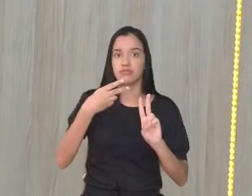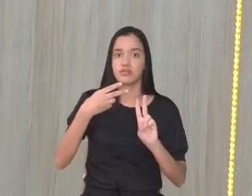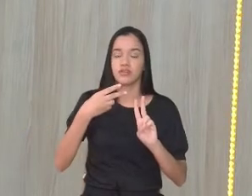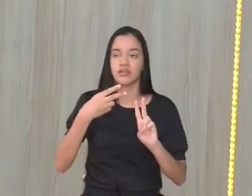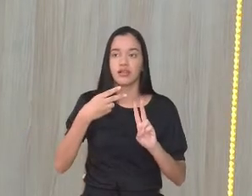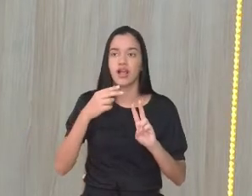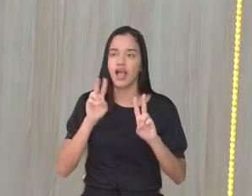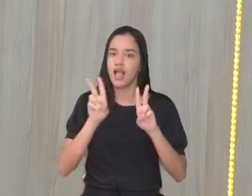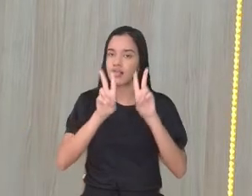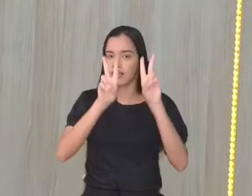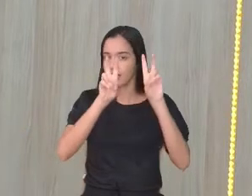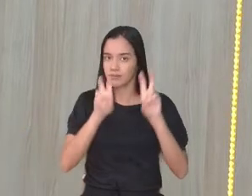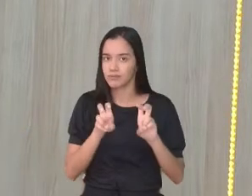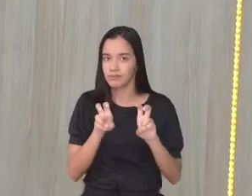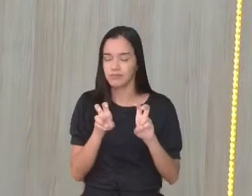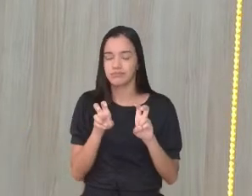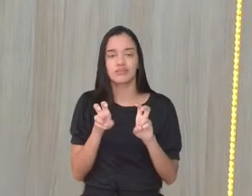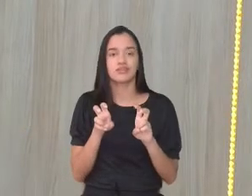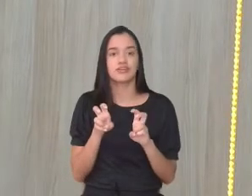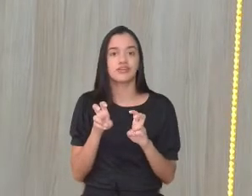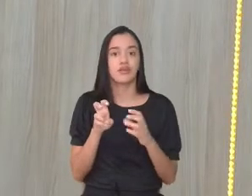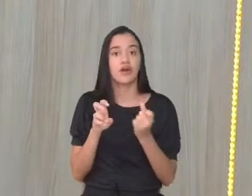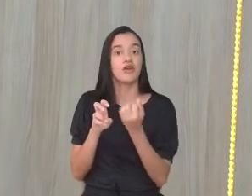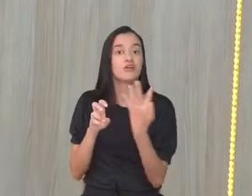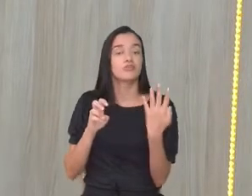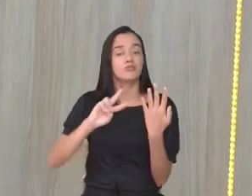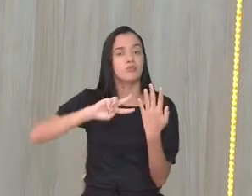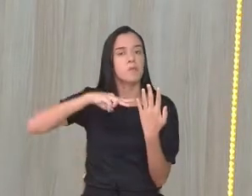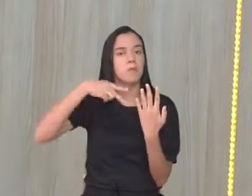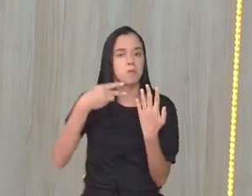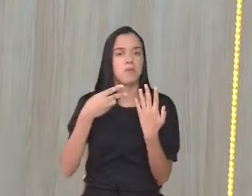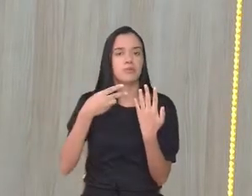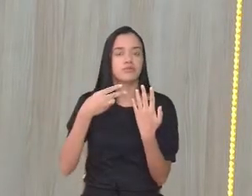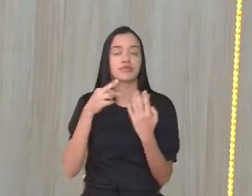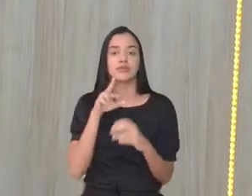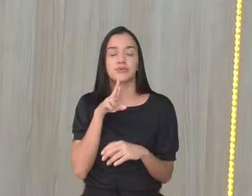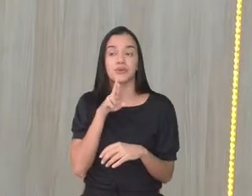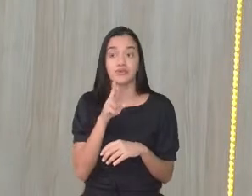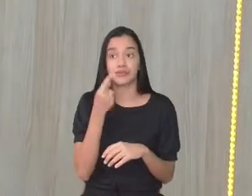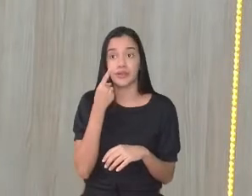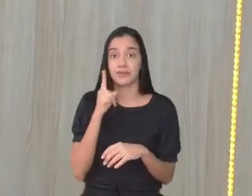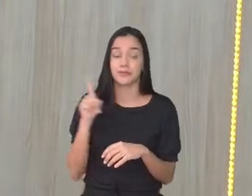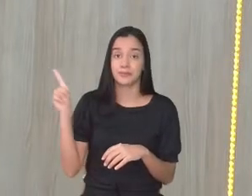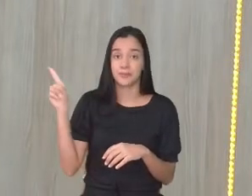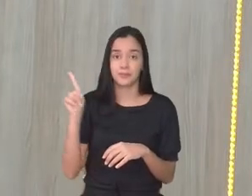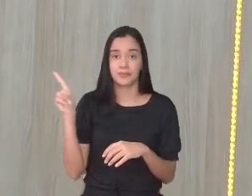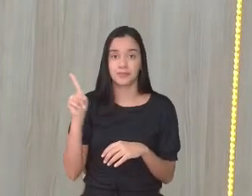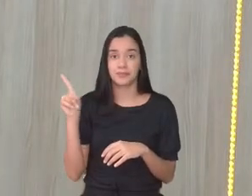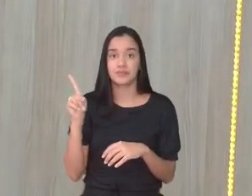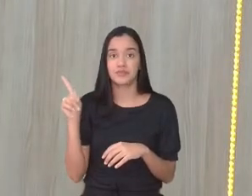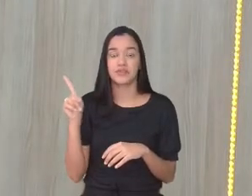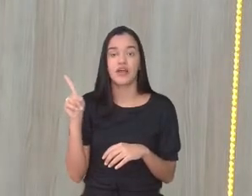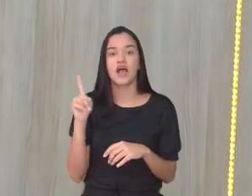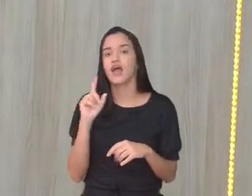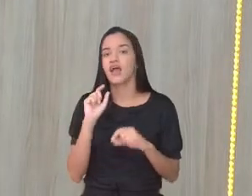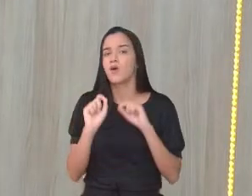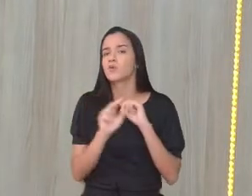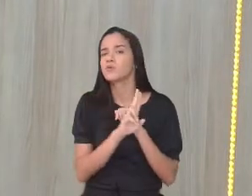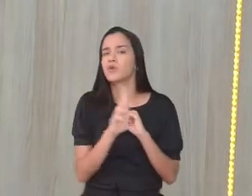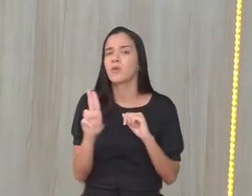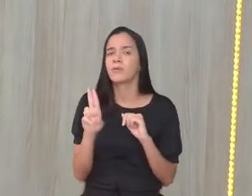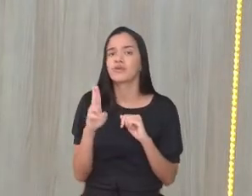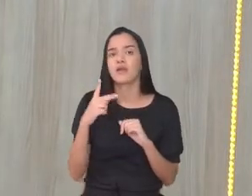é a definição aí de potenciação, e esse resultado que a gente encontra aqui ao multiplicar, ele é chamado